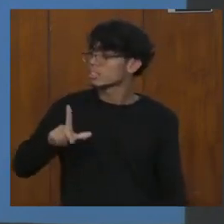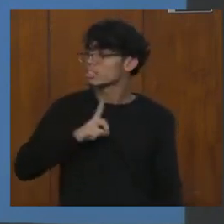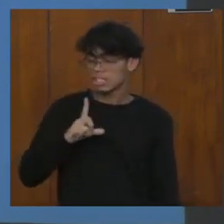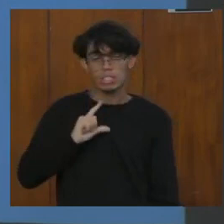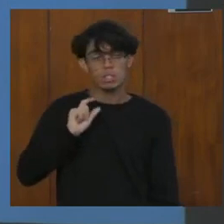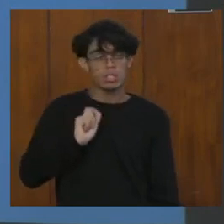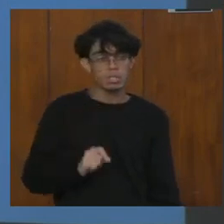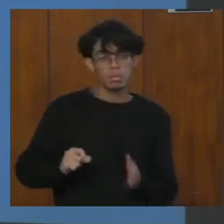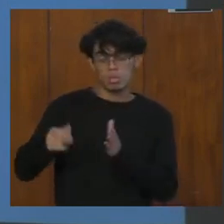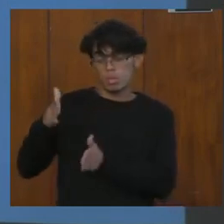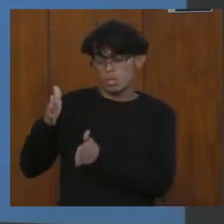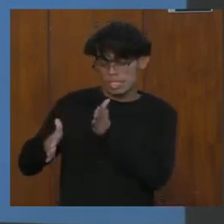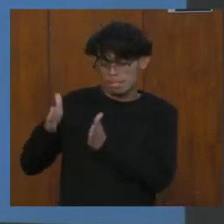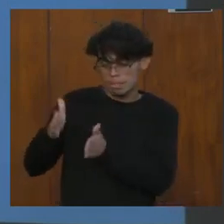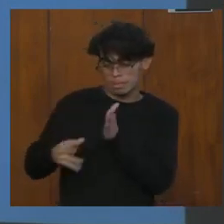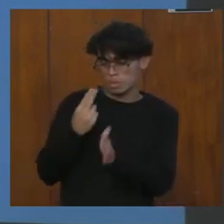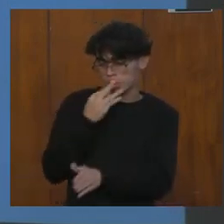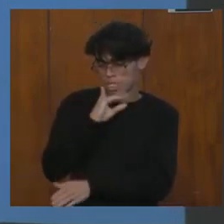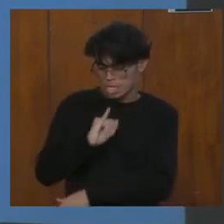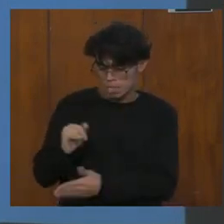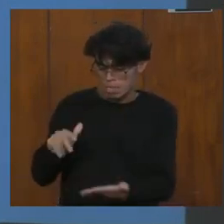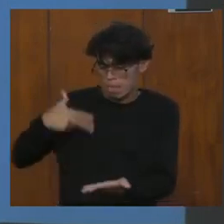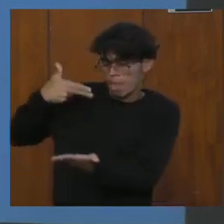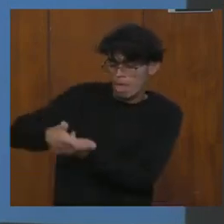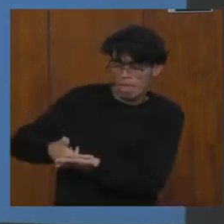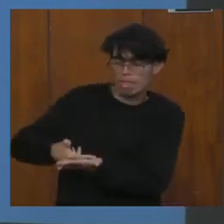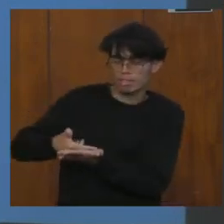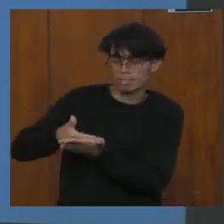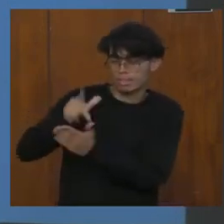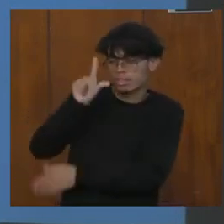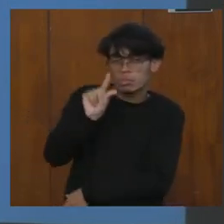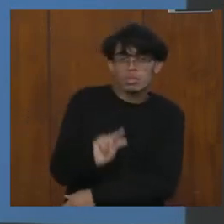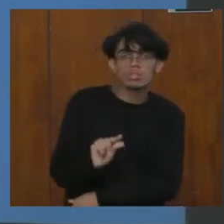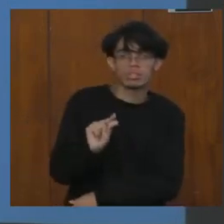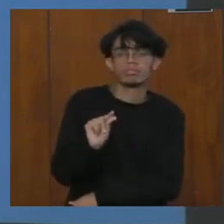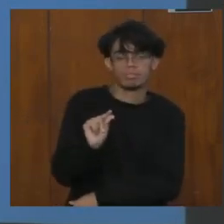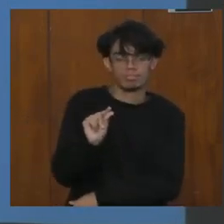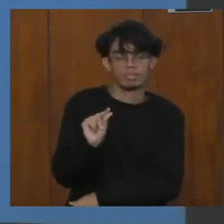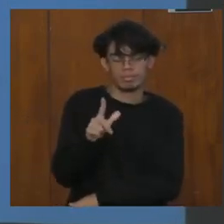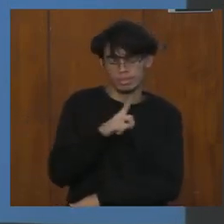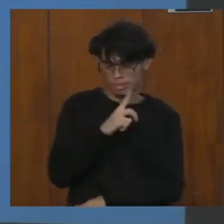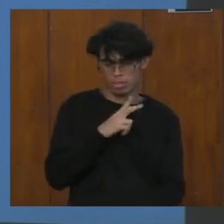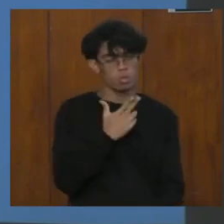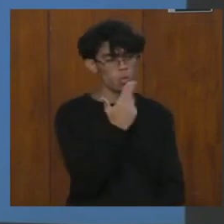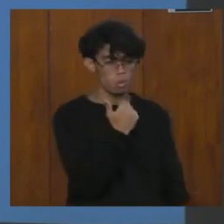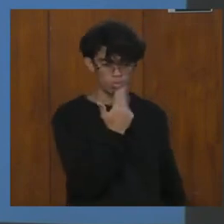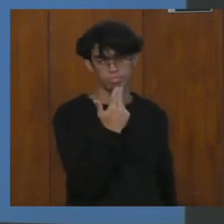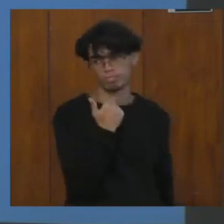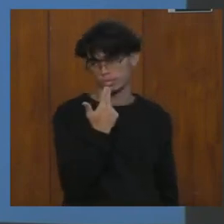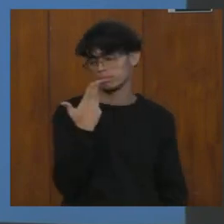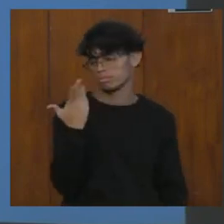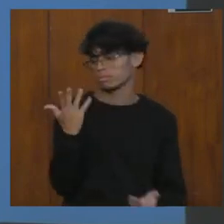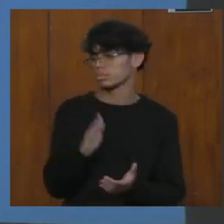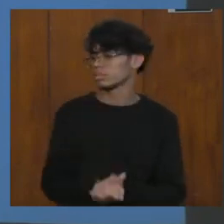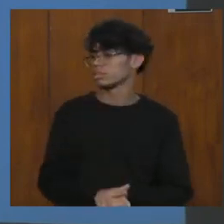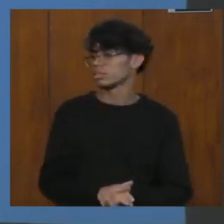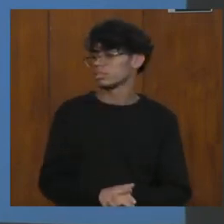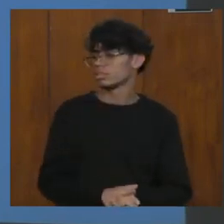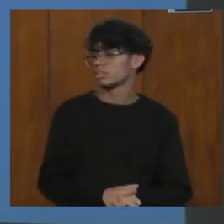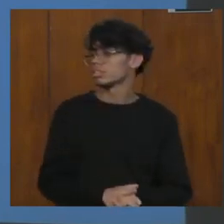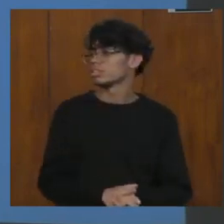diminuindo o tempo de internação e o risco cirúrgico com a nutrição. Né, Sandra? Hoje é uma coisa muito